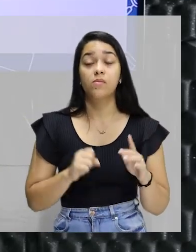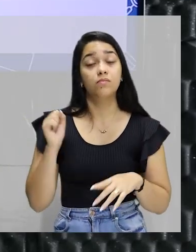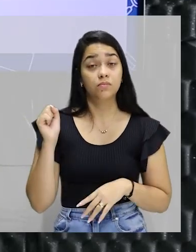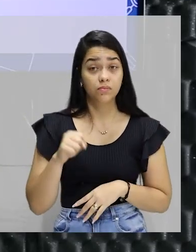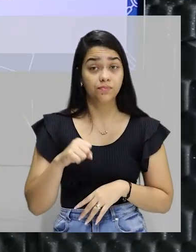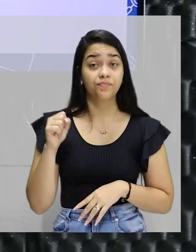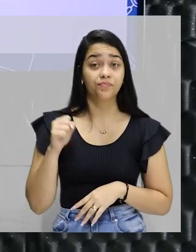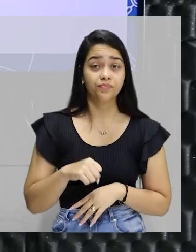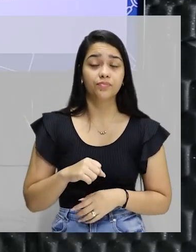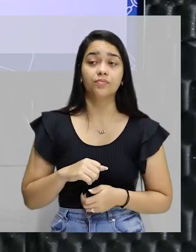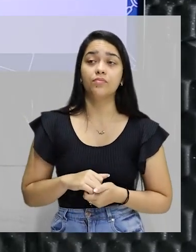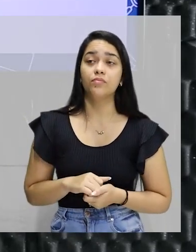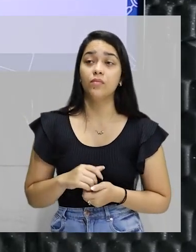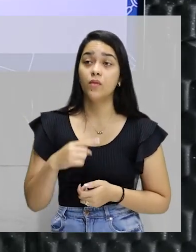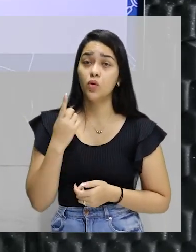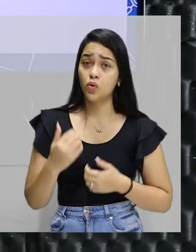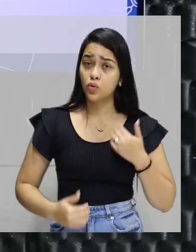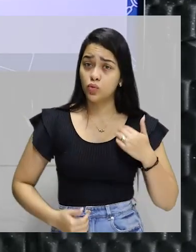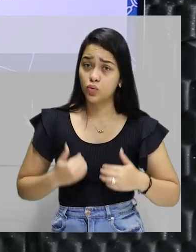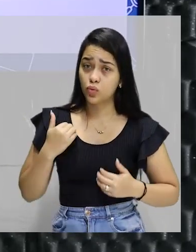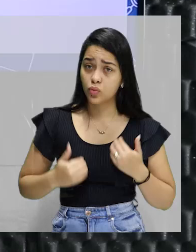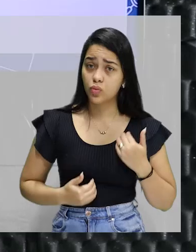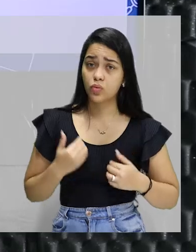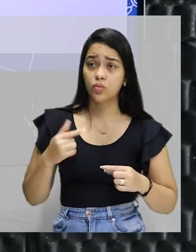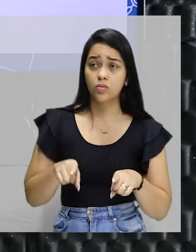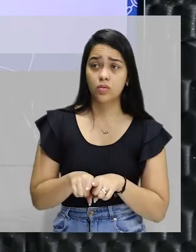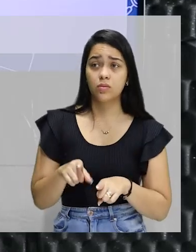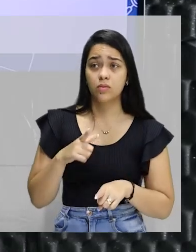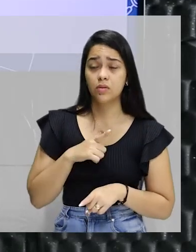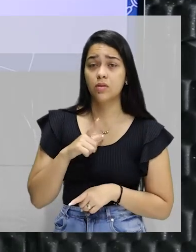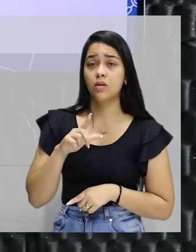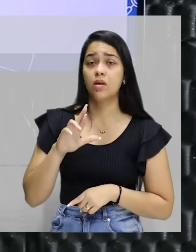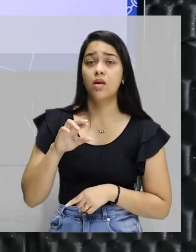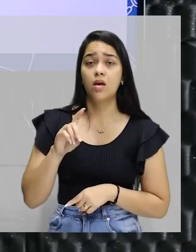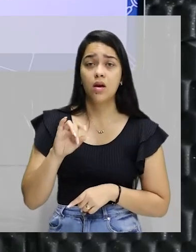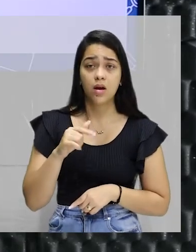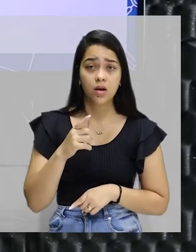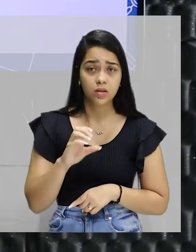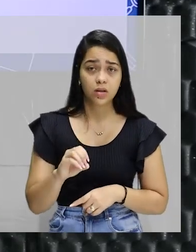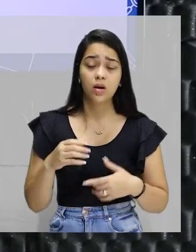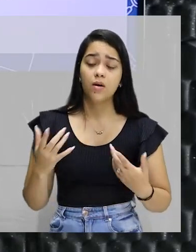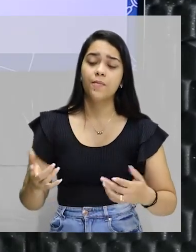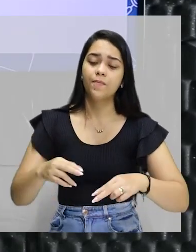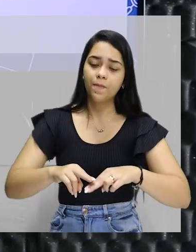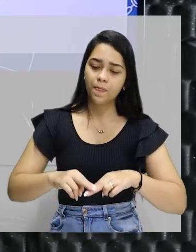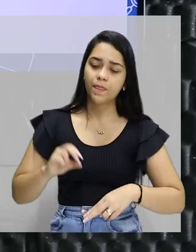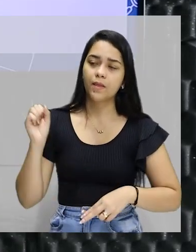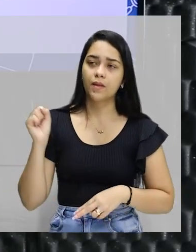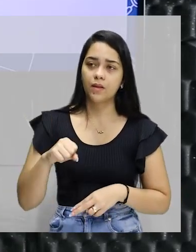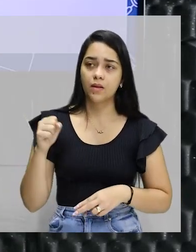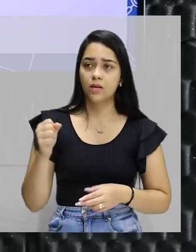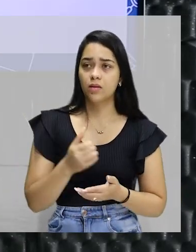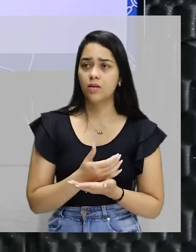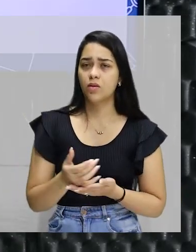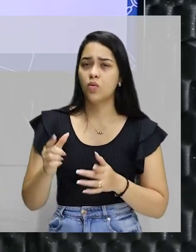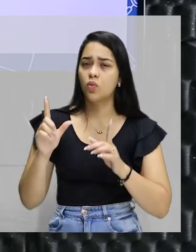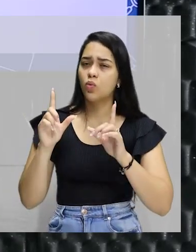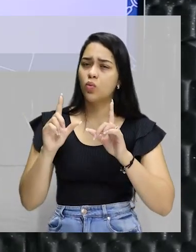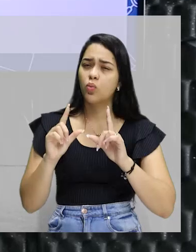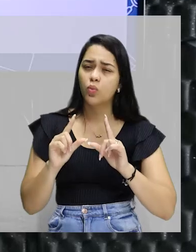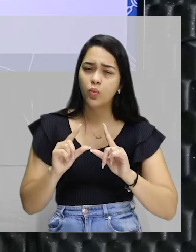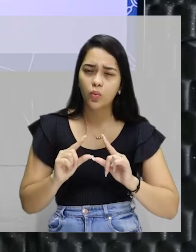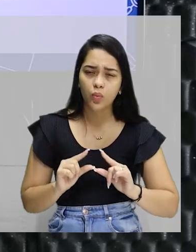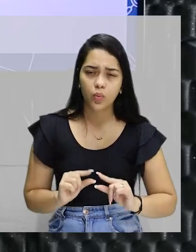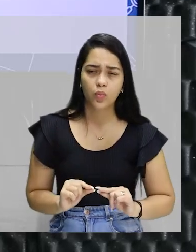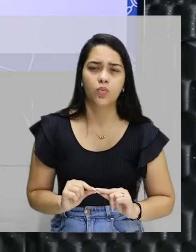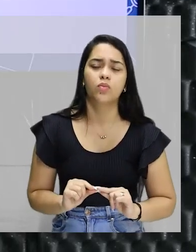Sim, o nosso corpo ele emana radiação, logicamente que num nível muito